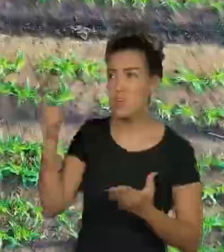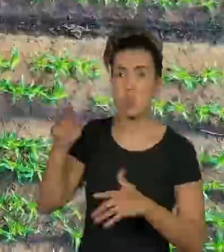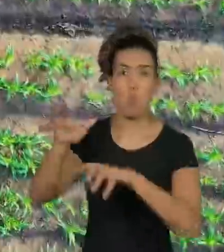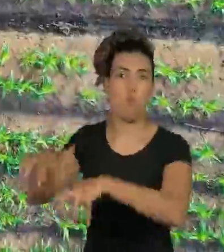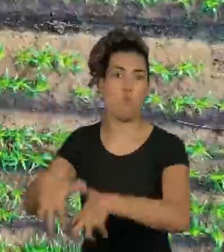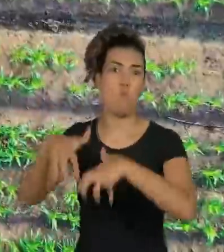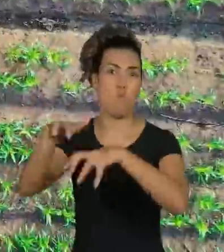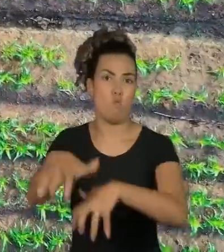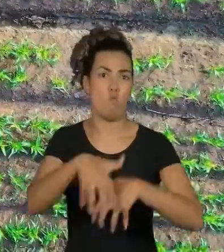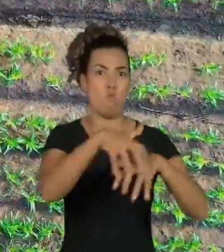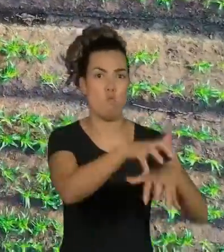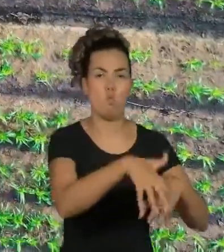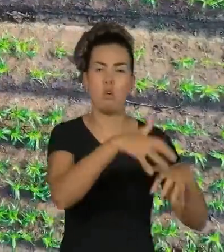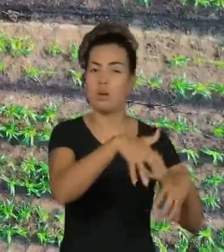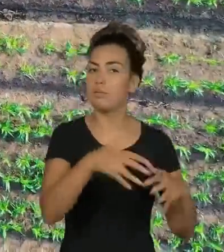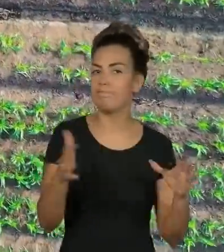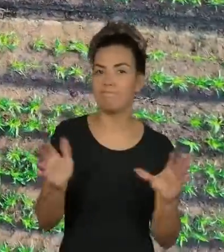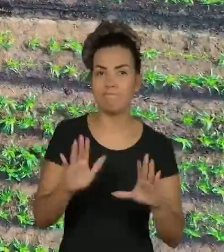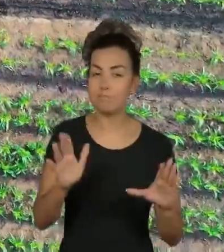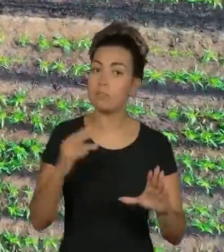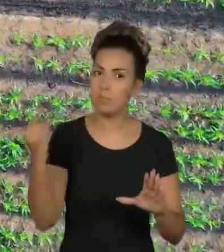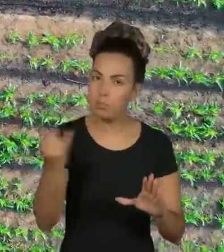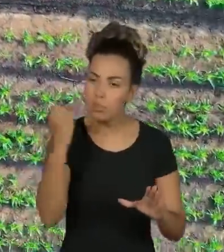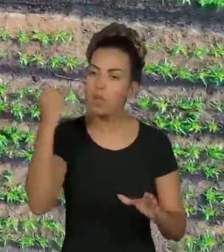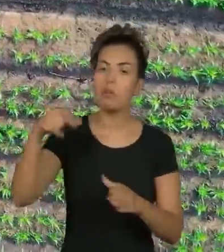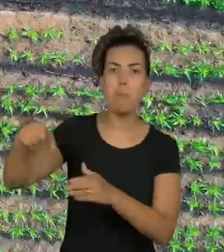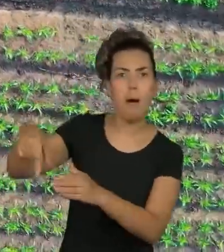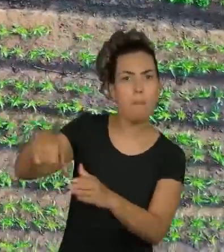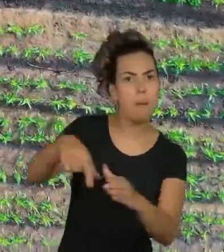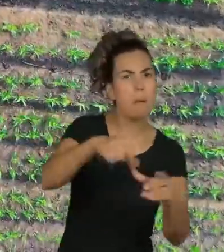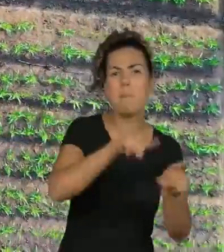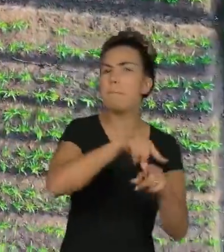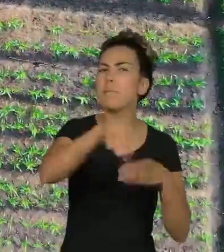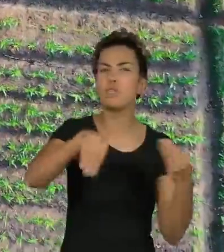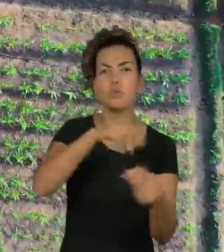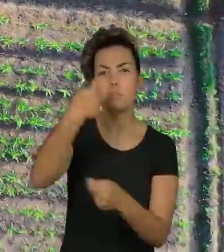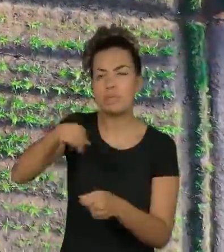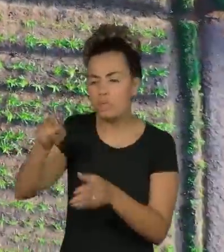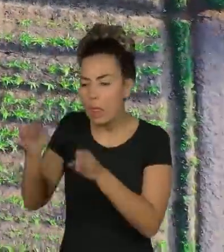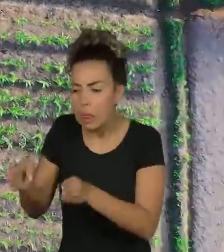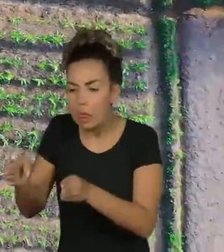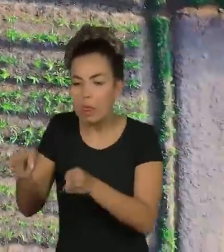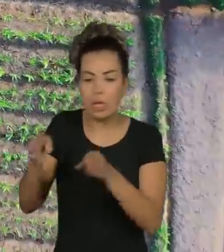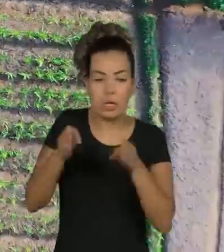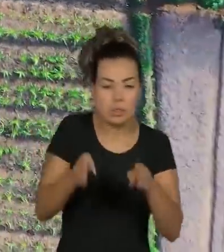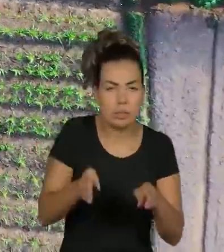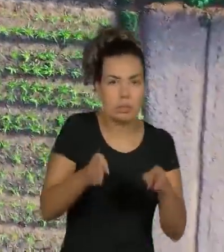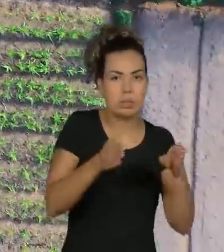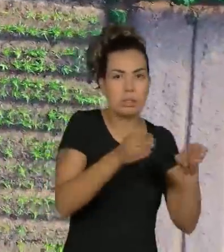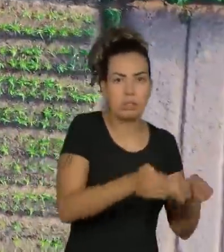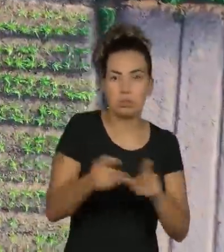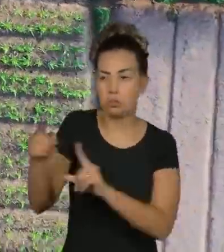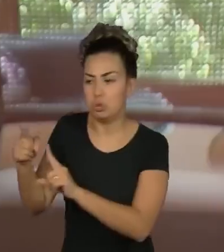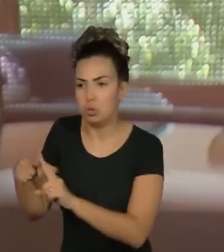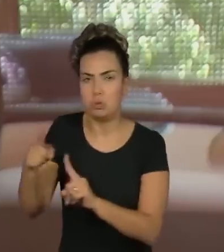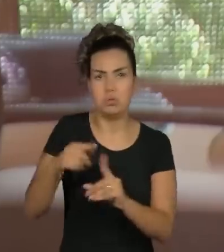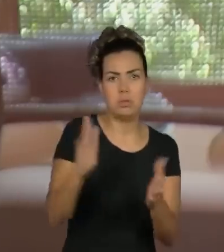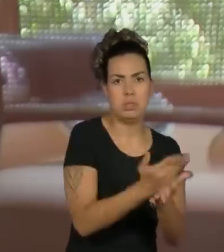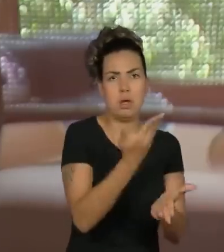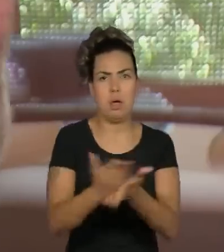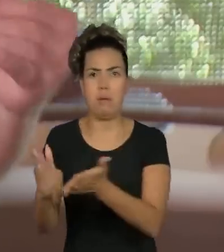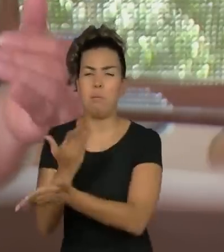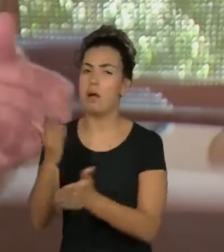monoculturas, misturar diferentes espécies para manter a biodiversidade são algumas estratégias. Você